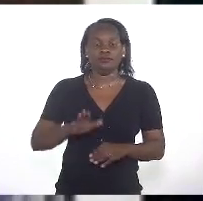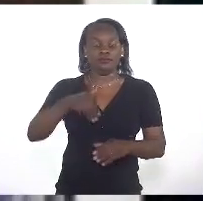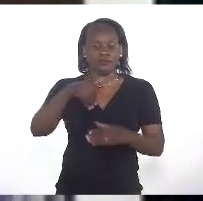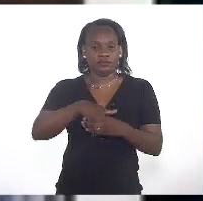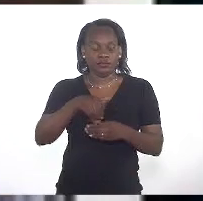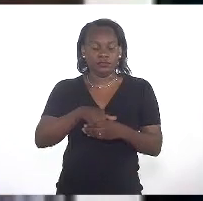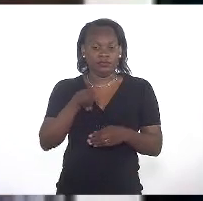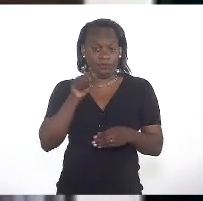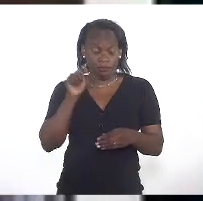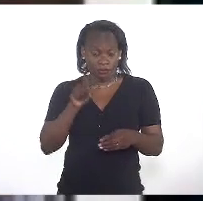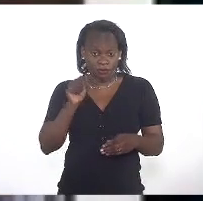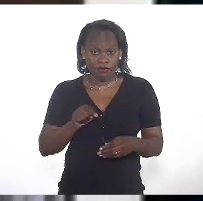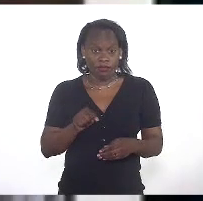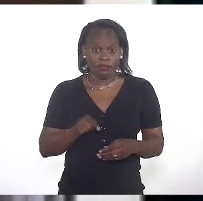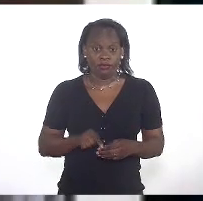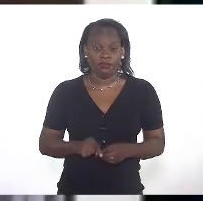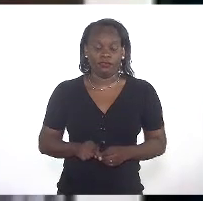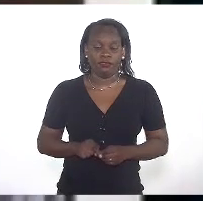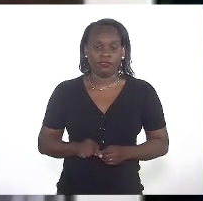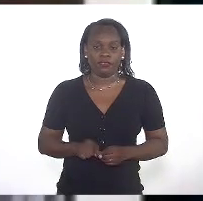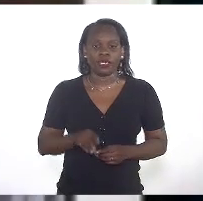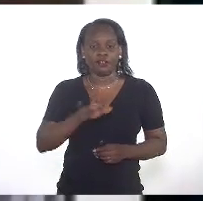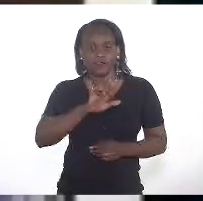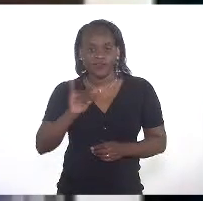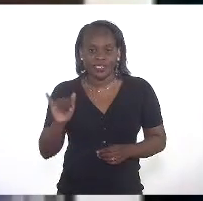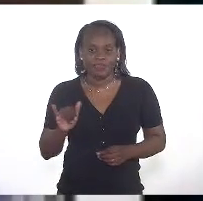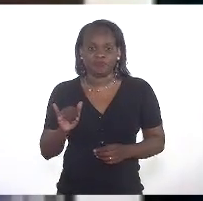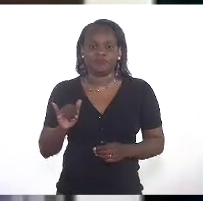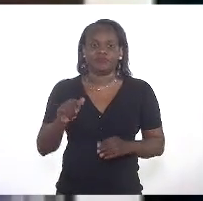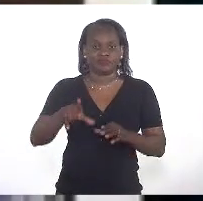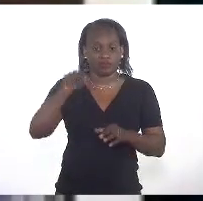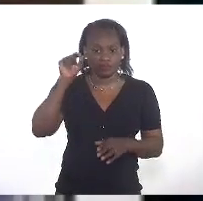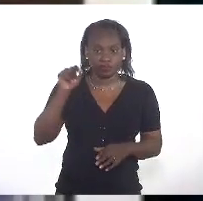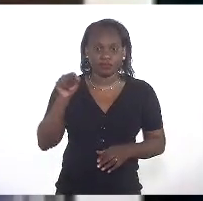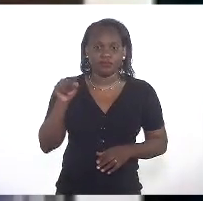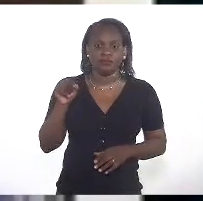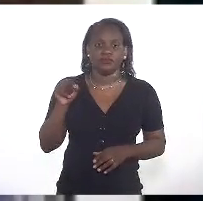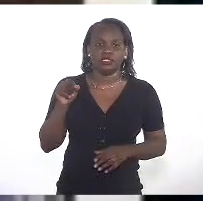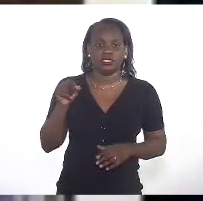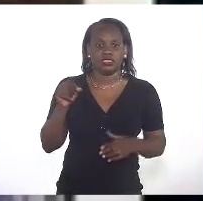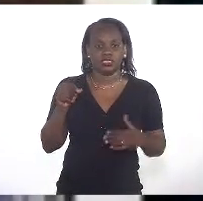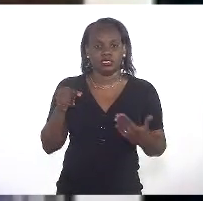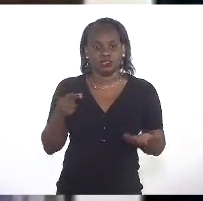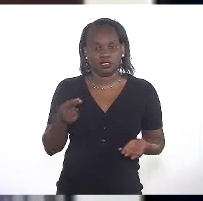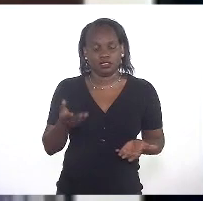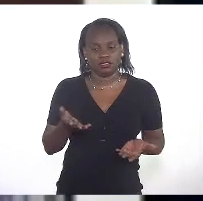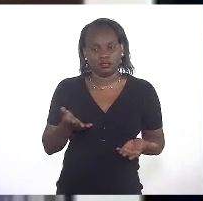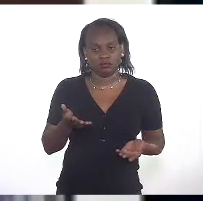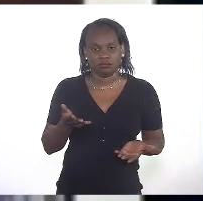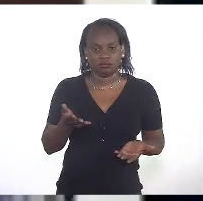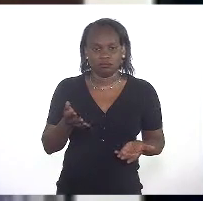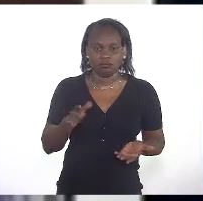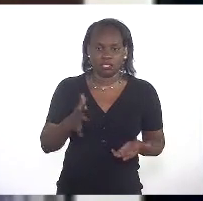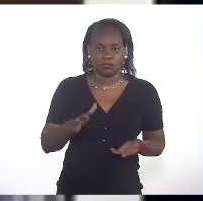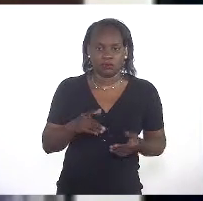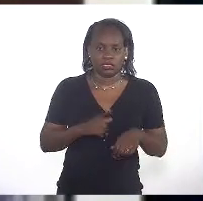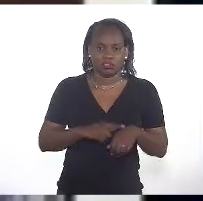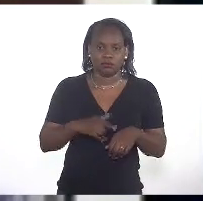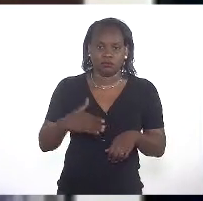Eleições esta que vai eleger daqui a